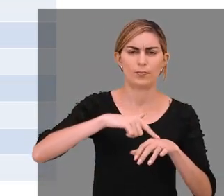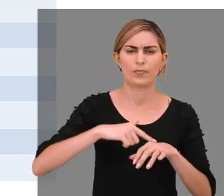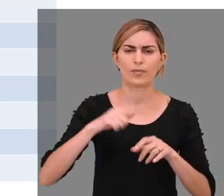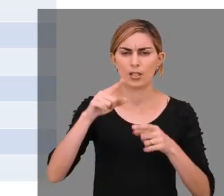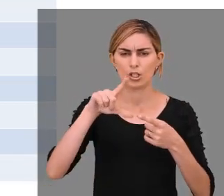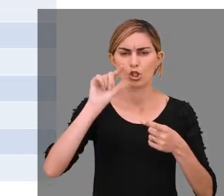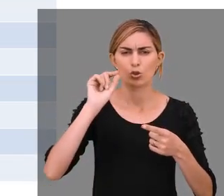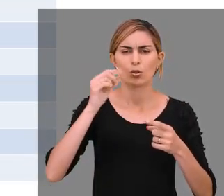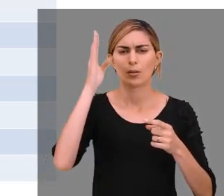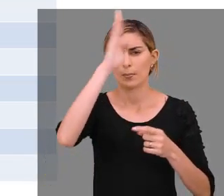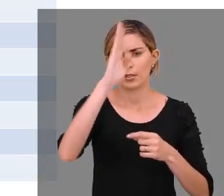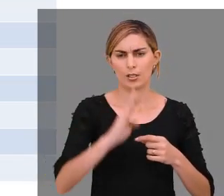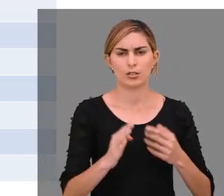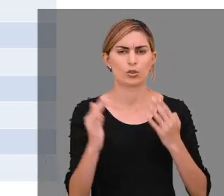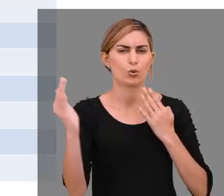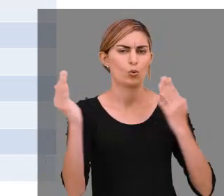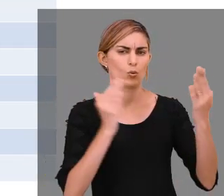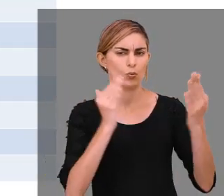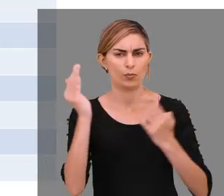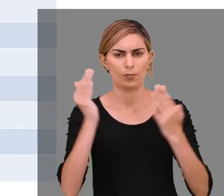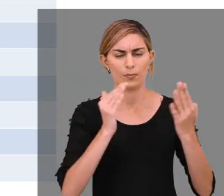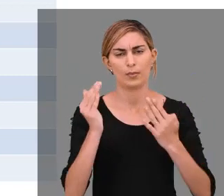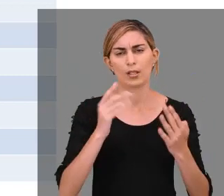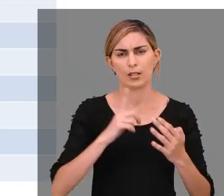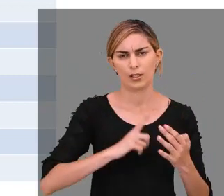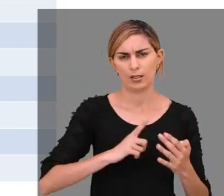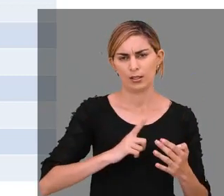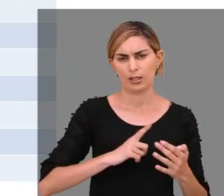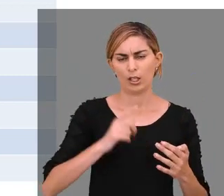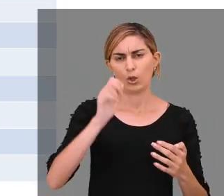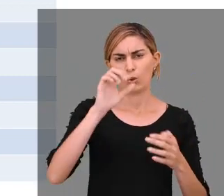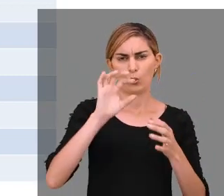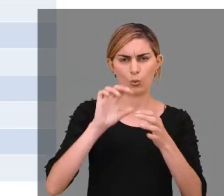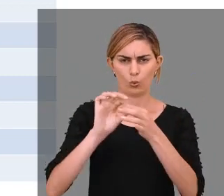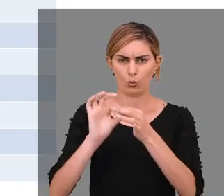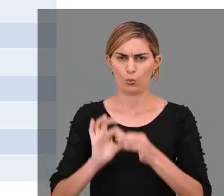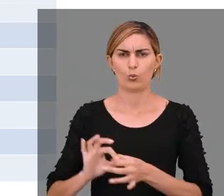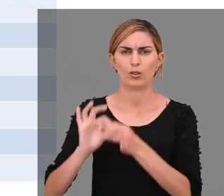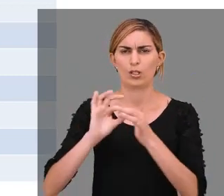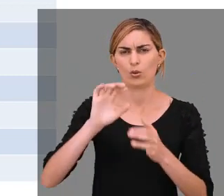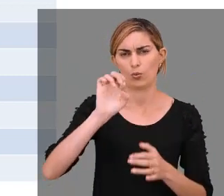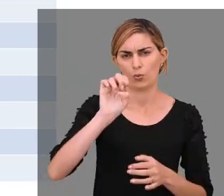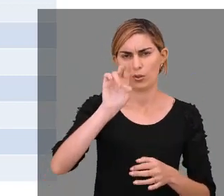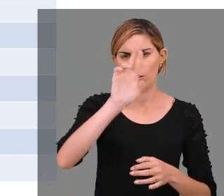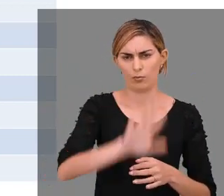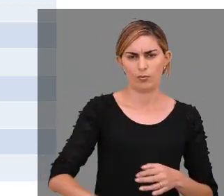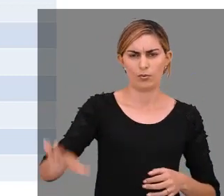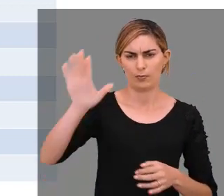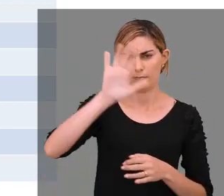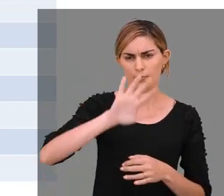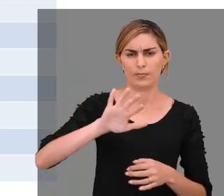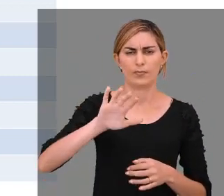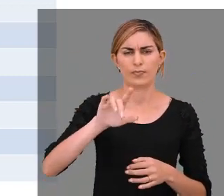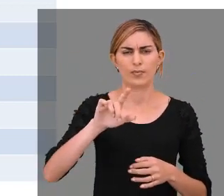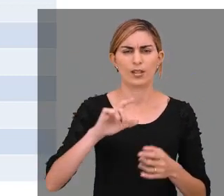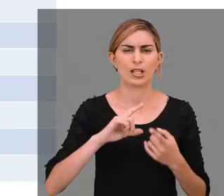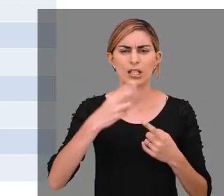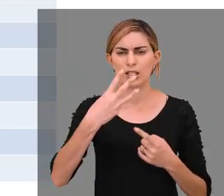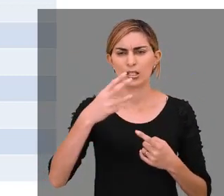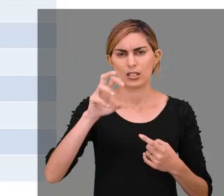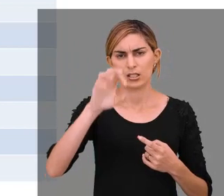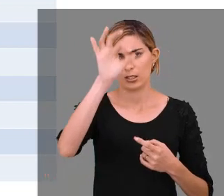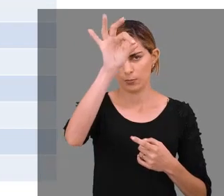e escolhi o Brasil para comparar com a União Europeia. Então nós temos aqui, a União Europeia ela tem uma taxa de reciclagem para resíduos urbanos